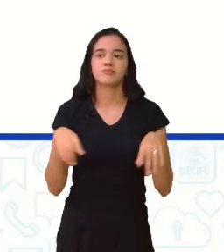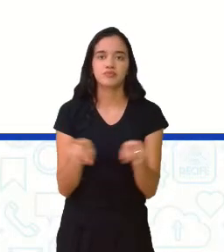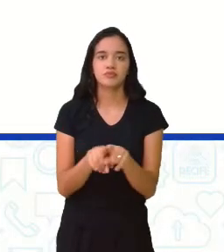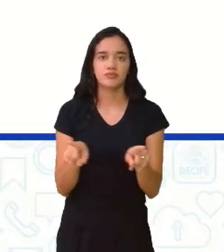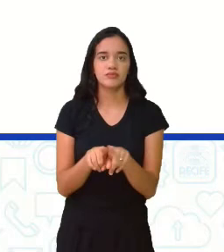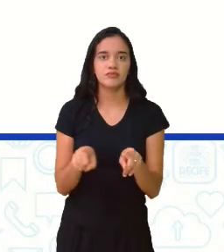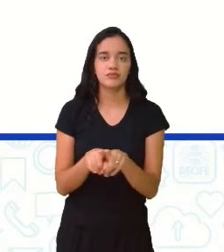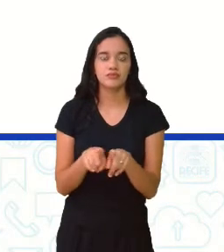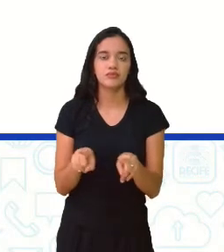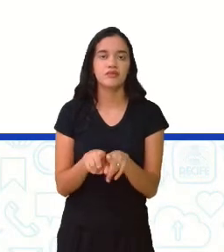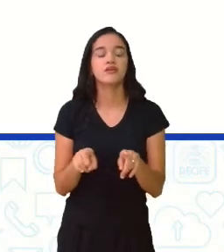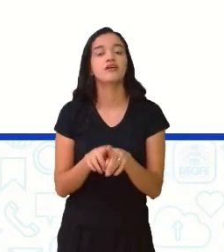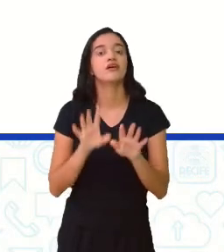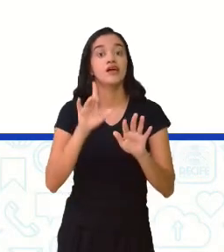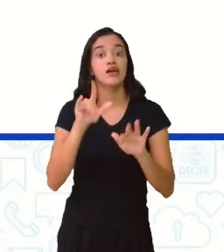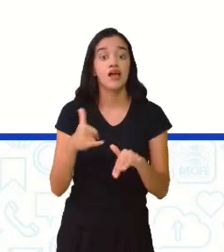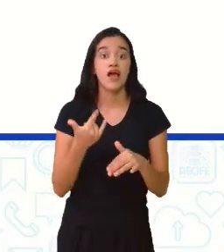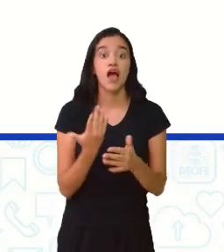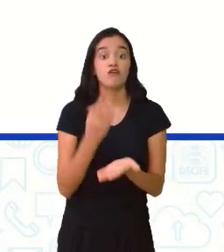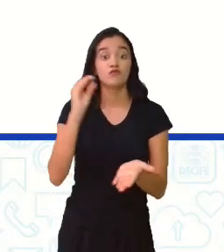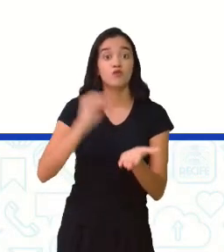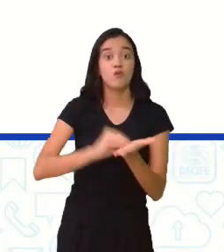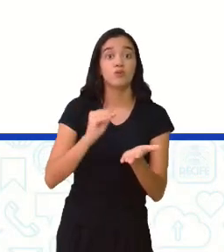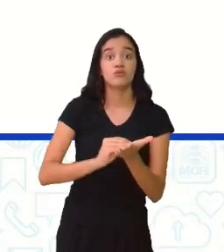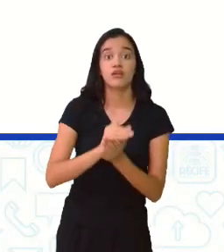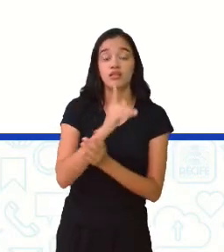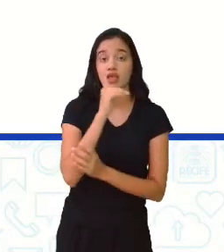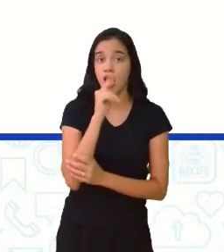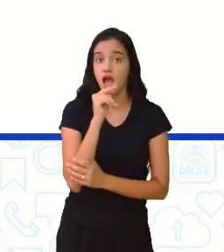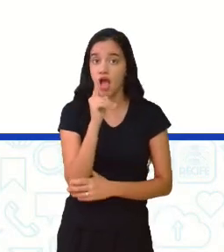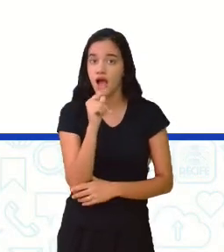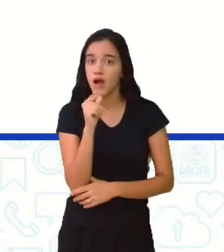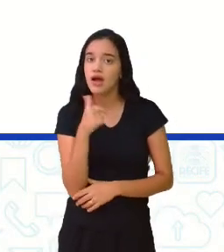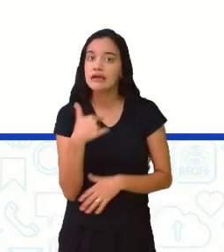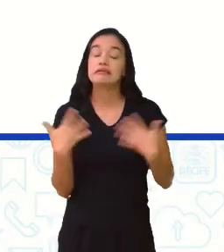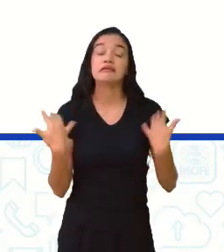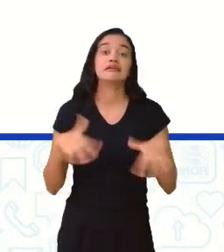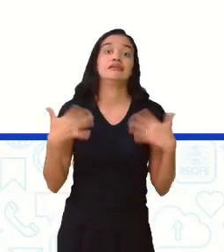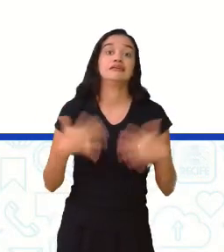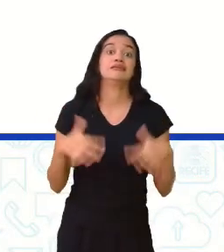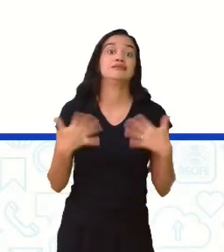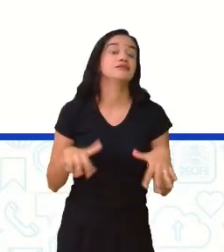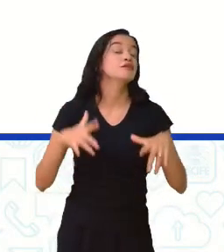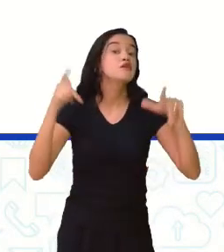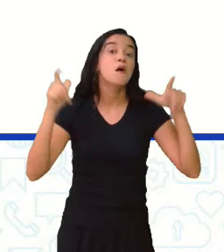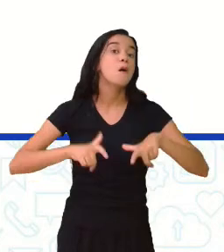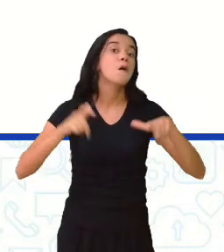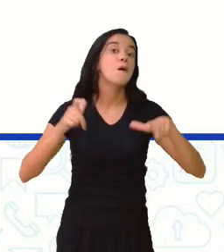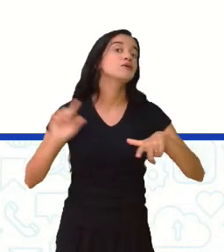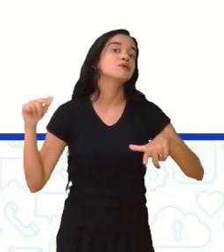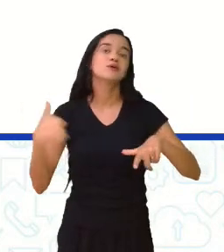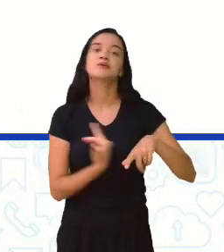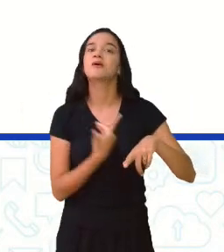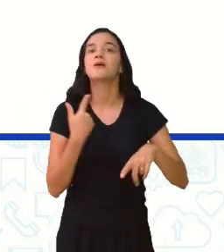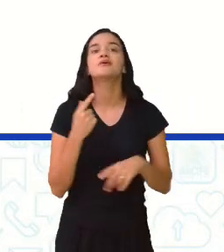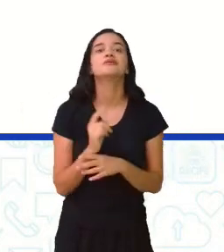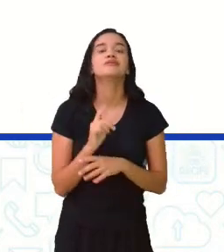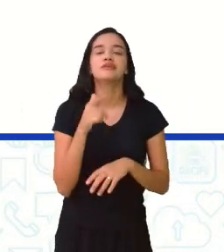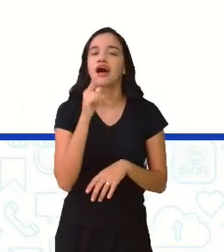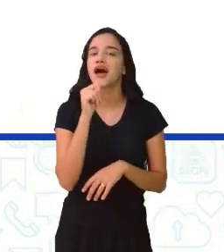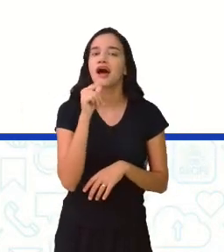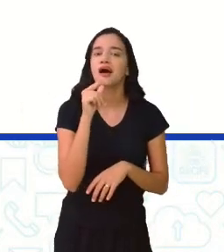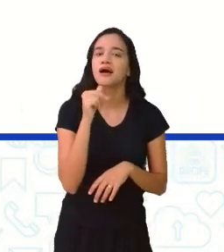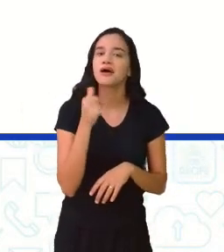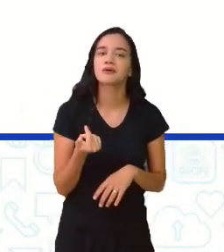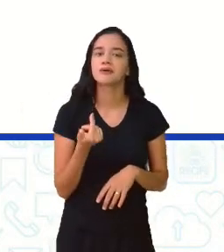Escassez de água potável. Eita, meu Deus. Porque a gente retira de onde a nossa água potável, hein, pessoal? A gente